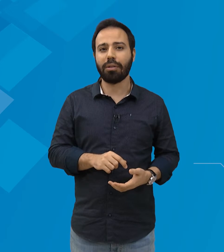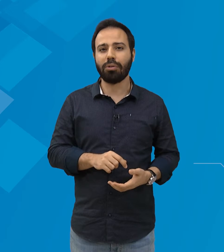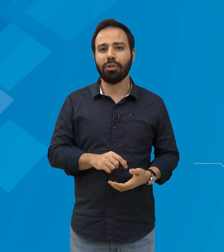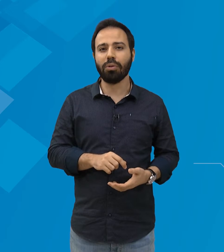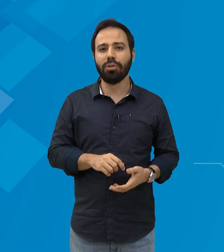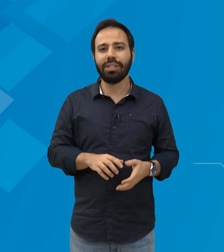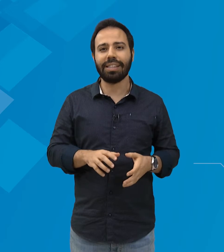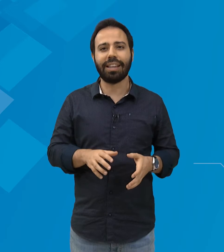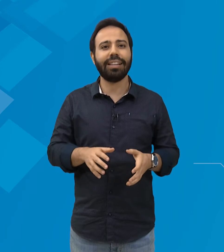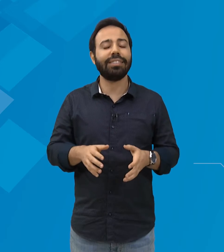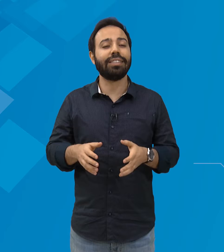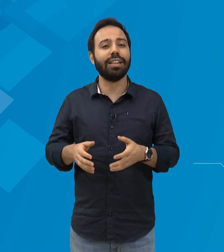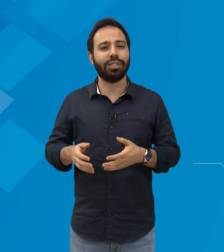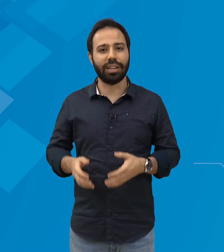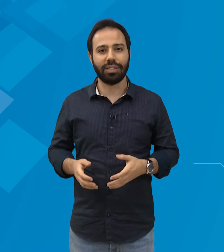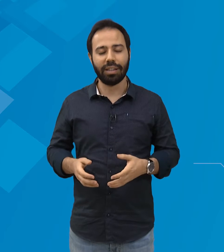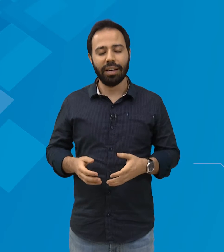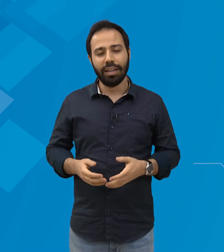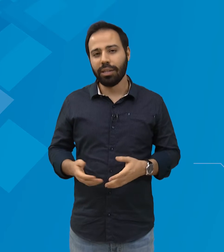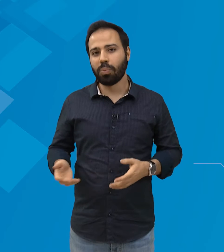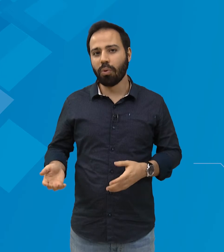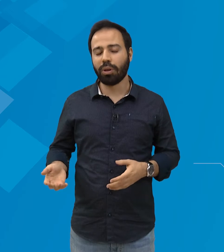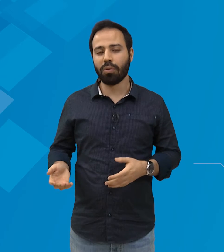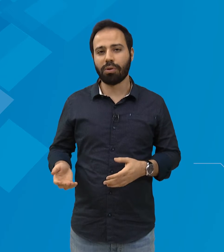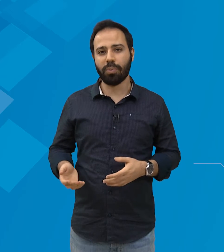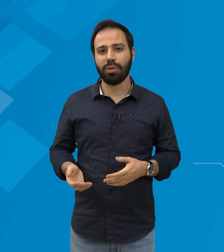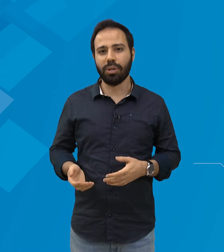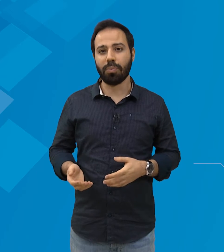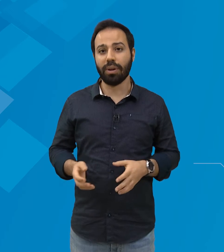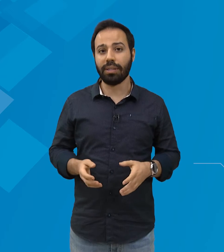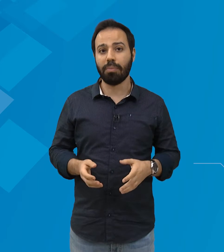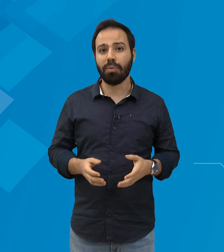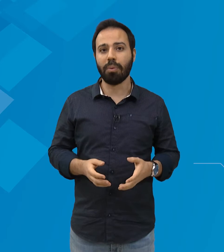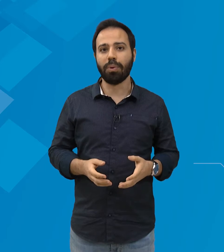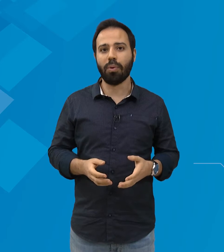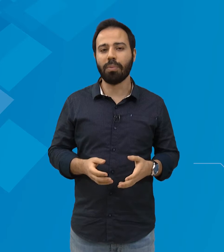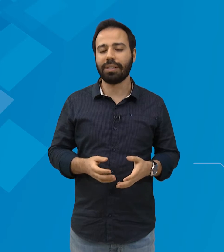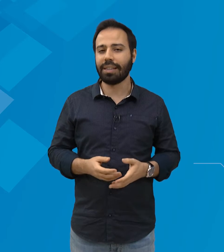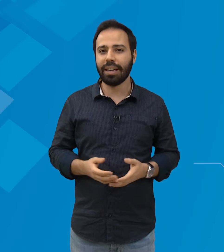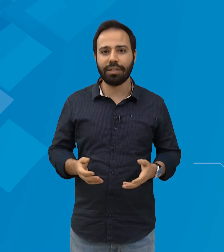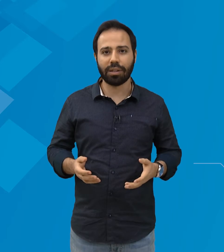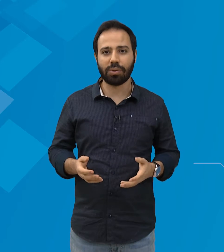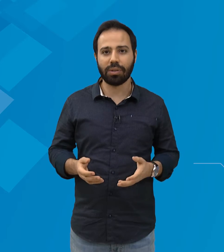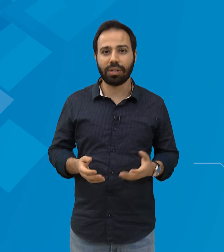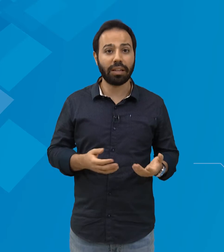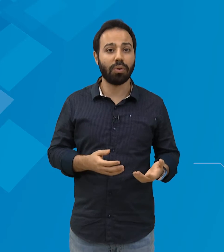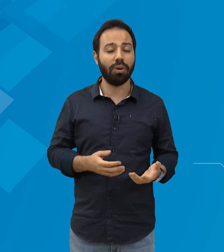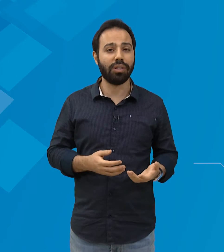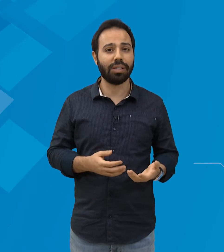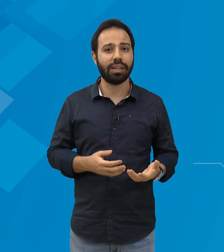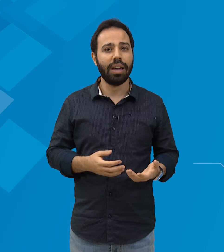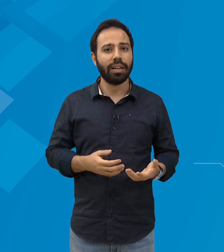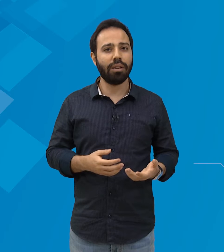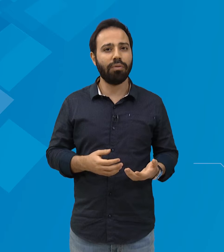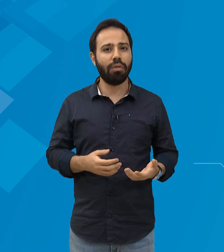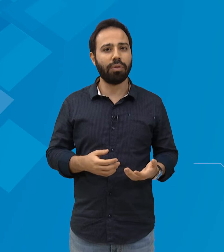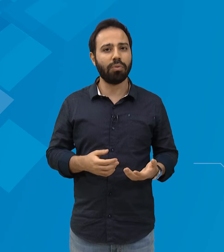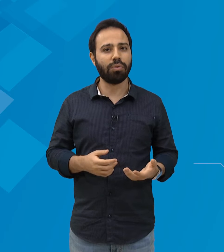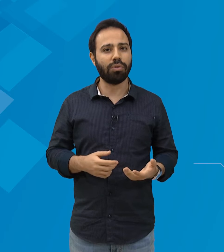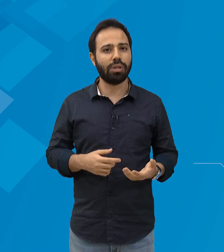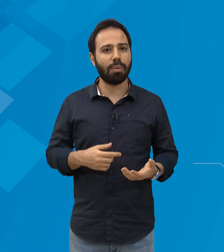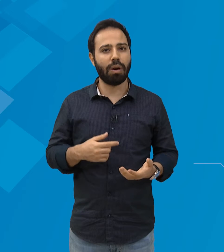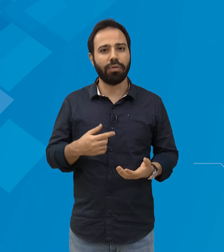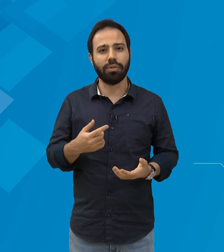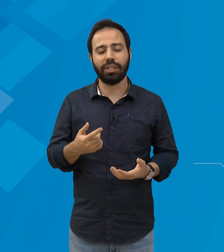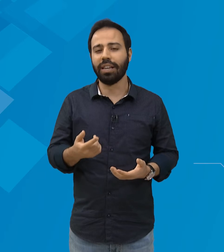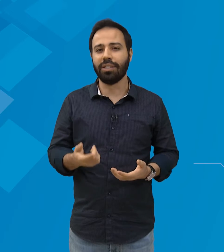também ganhar o título de cidade inteligente. Isso porque o nosso município recebeu e ampliou uma série de ações tecnológicas que envolvem o